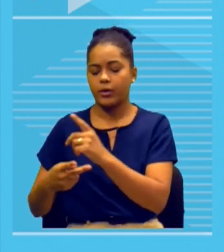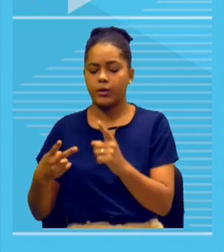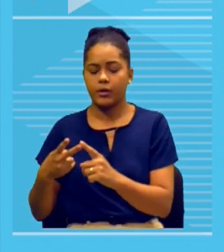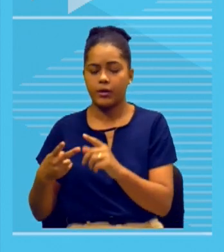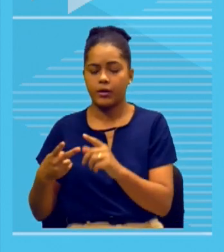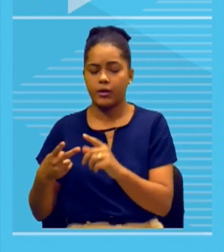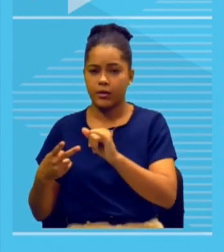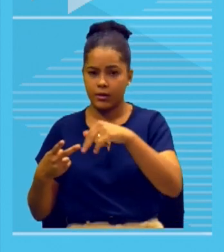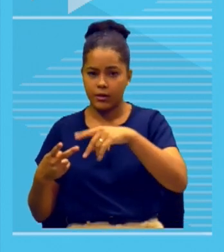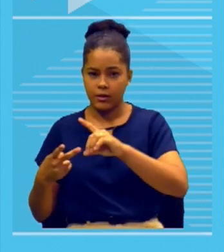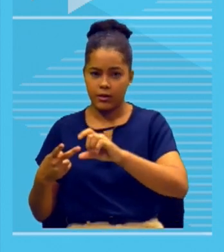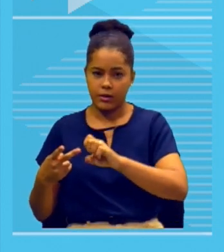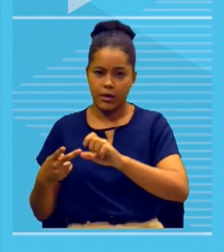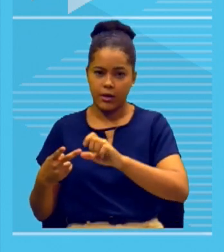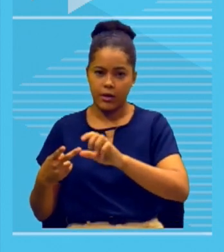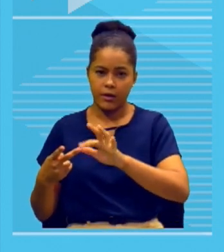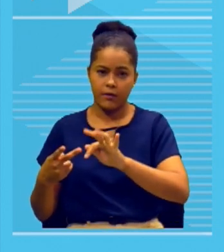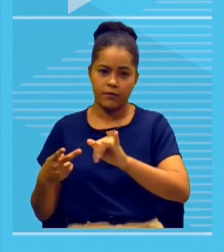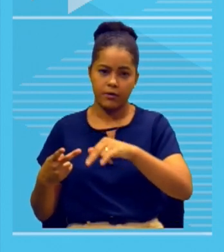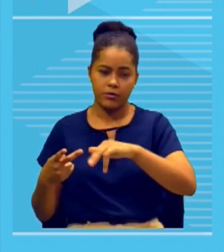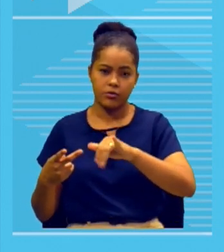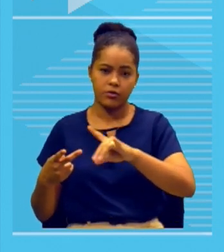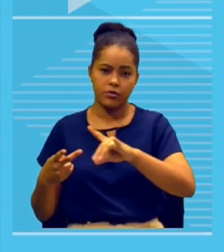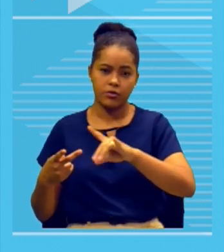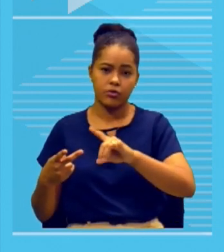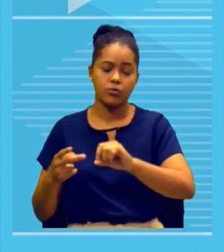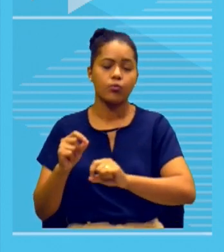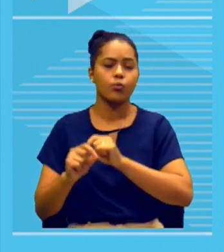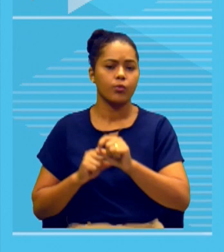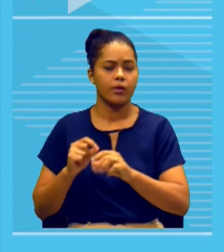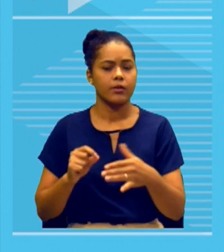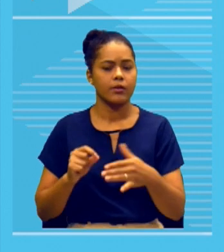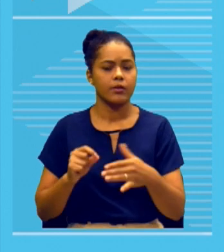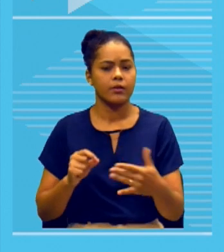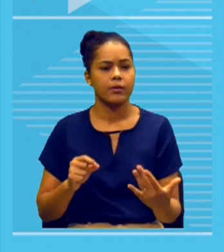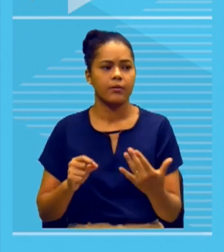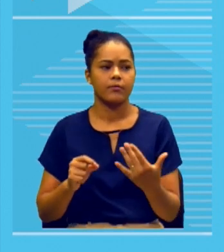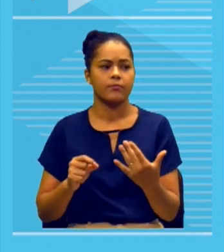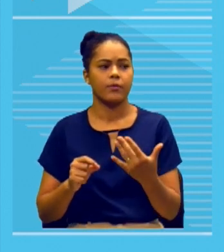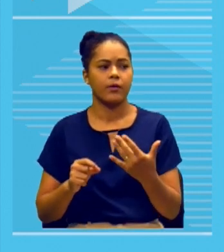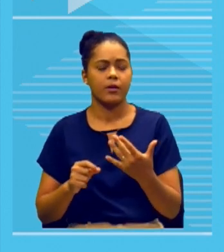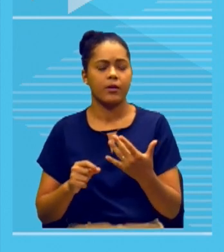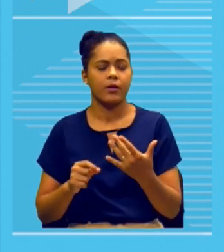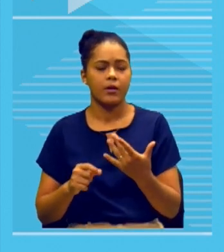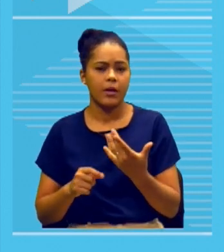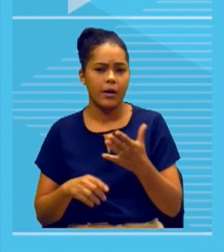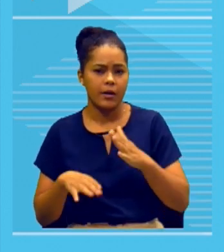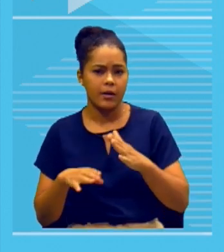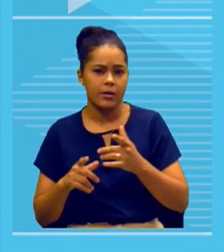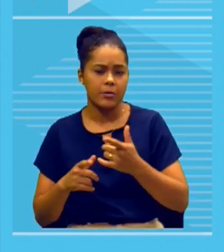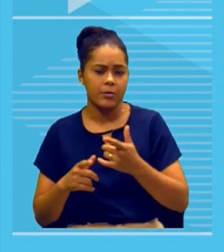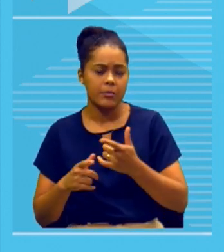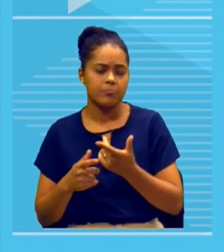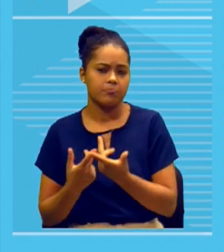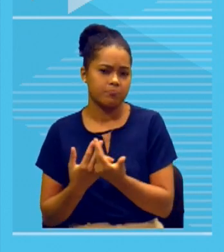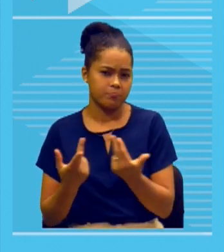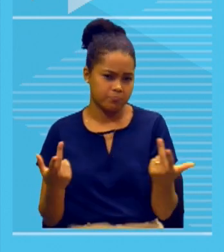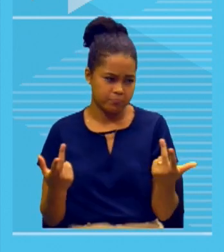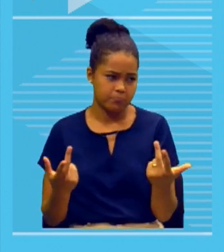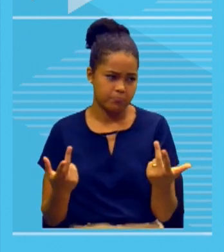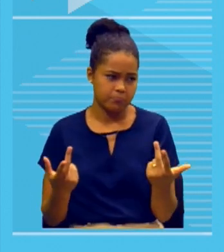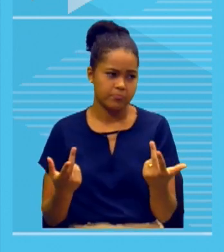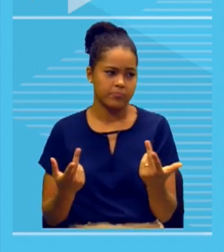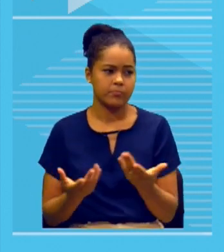que não apresentam algo com precisão né E aí turma pronomes indefinidos